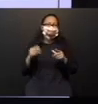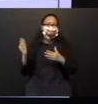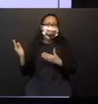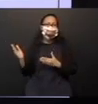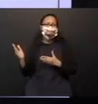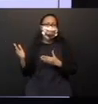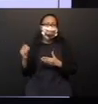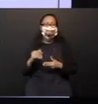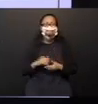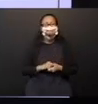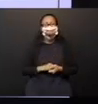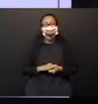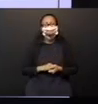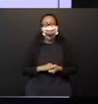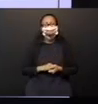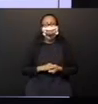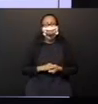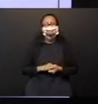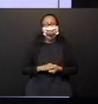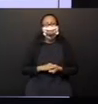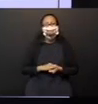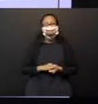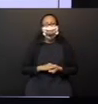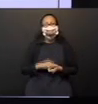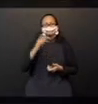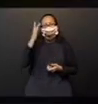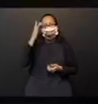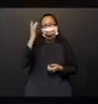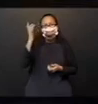frente, tá bom? Que aí facilita bastante.